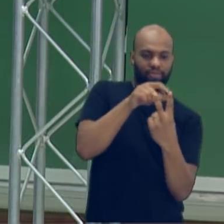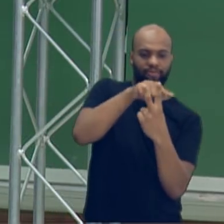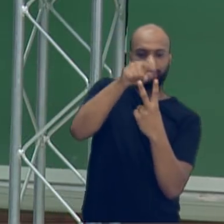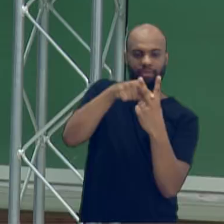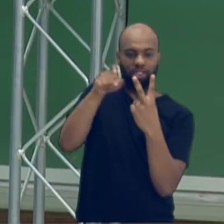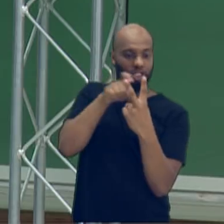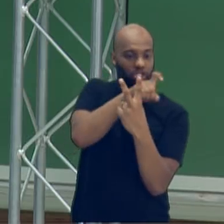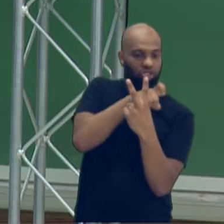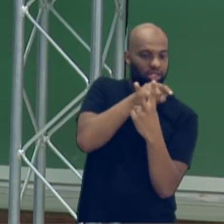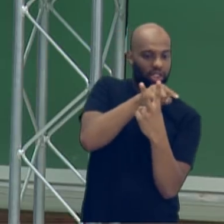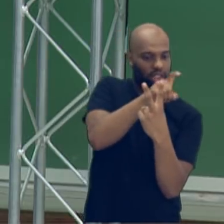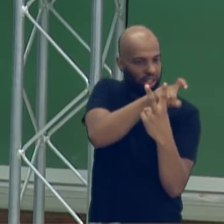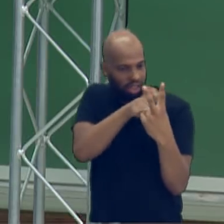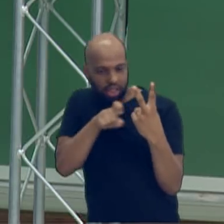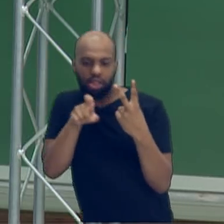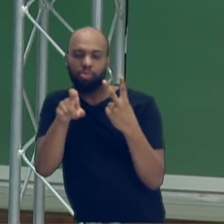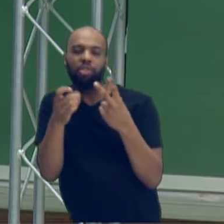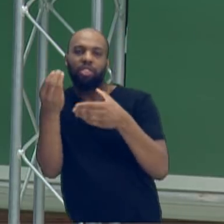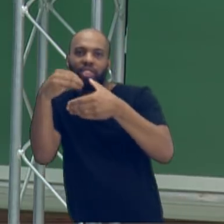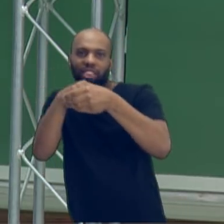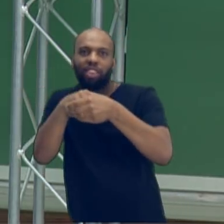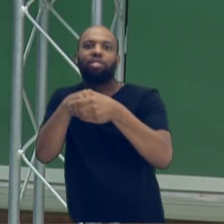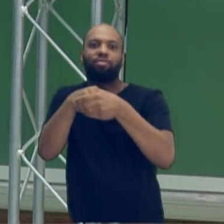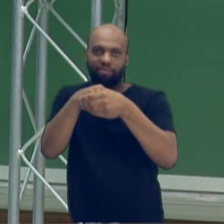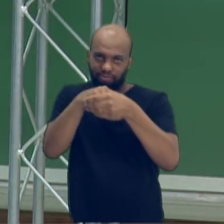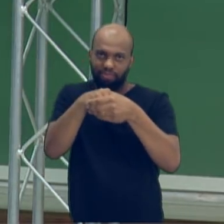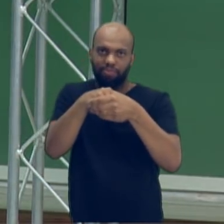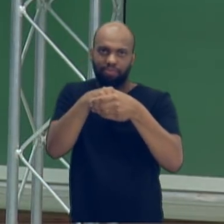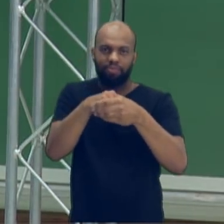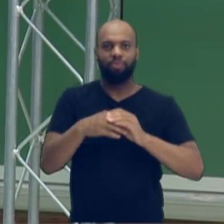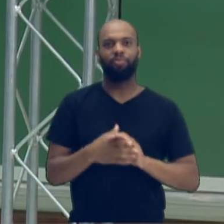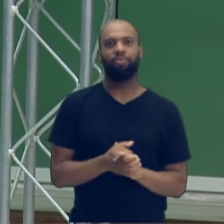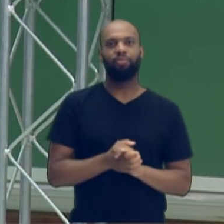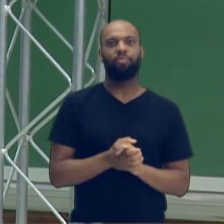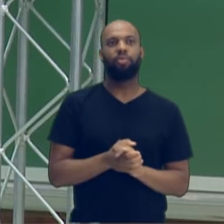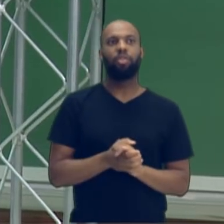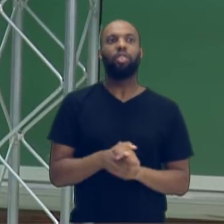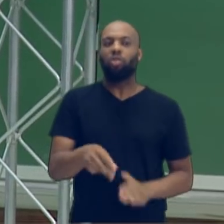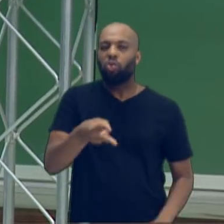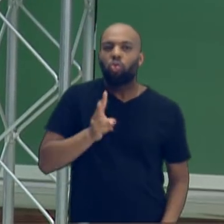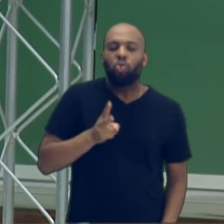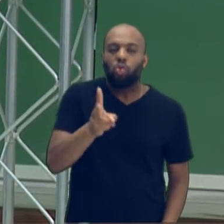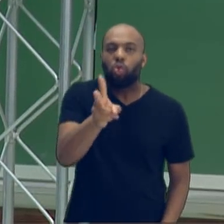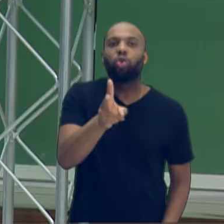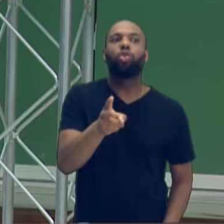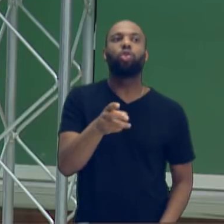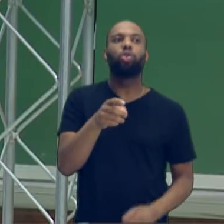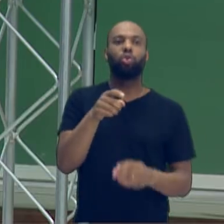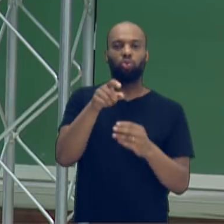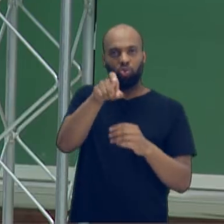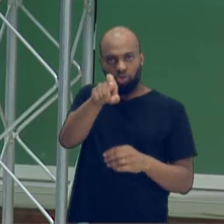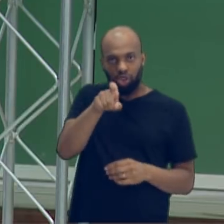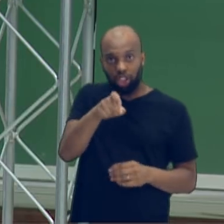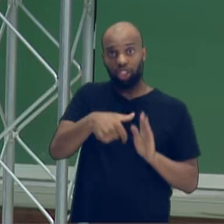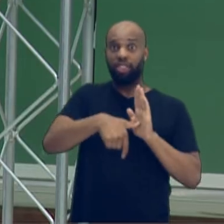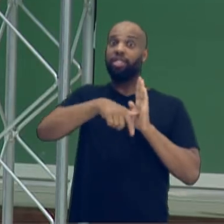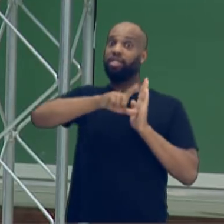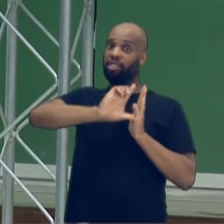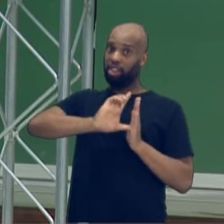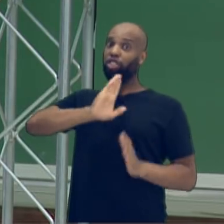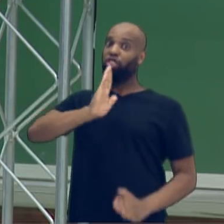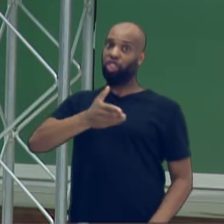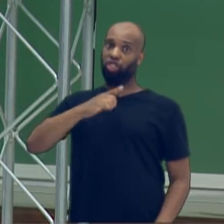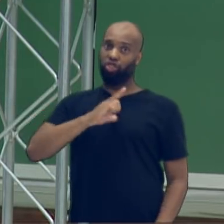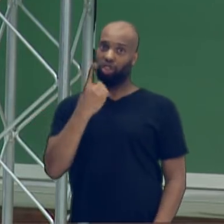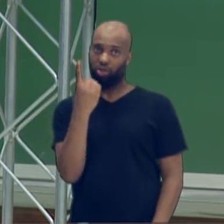aqui interno e coloquei dentro desse radical, mantendo o x que já estava ali nessa